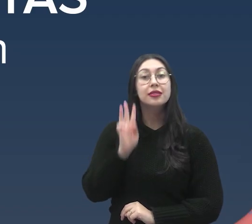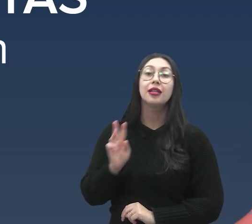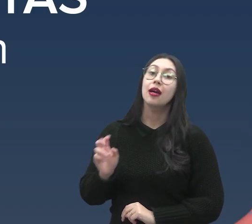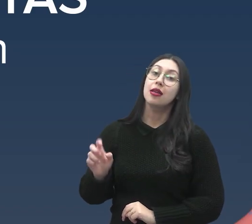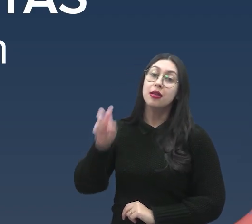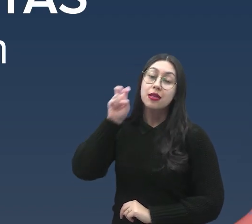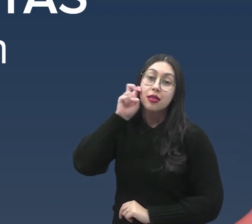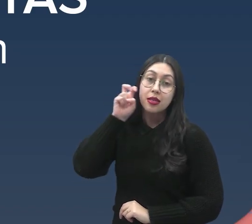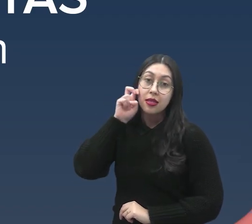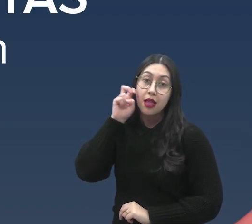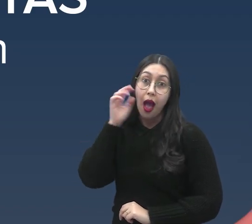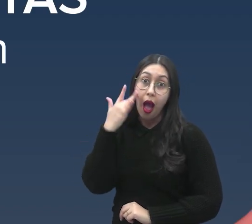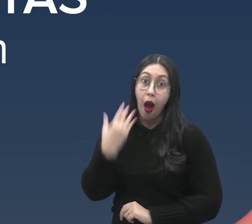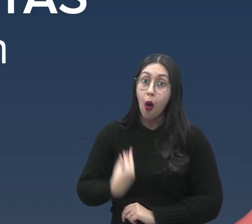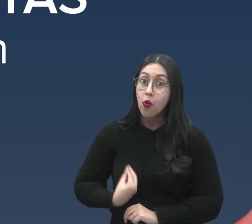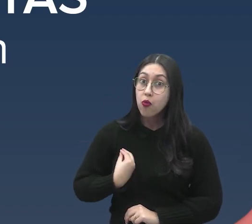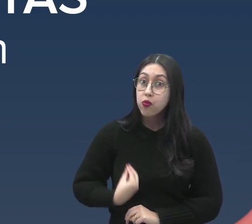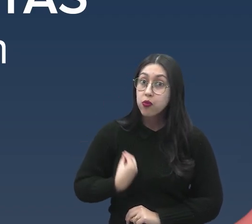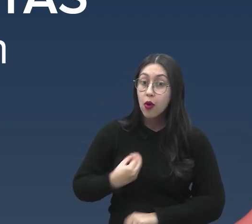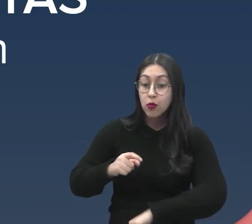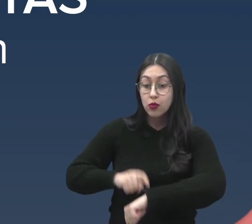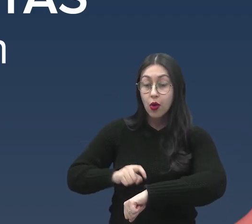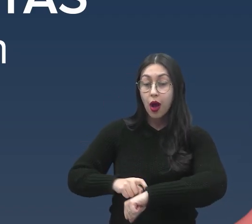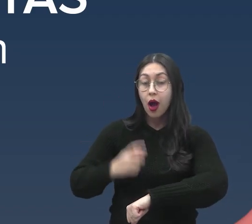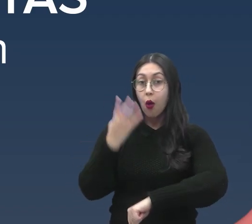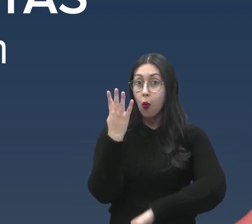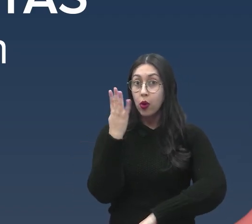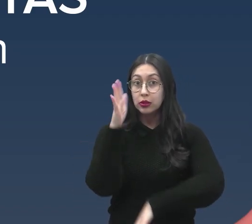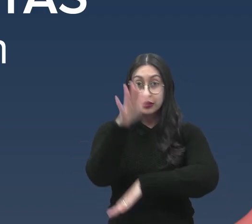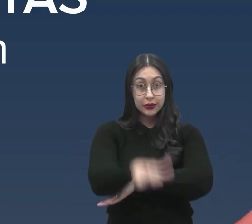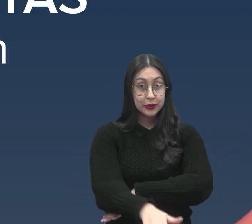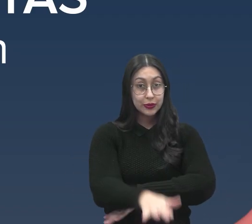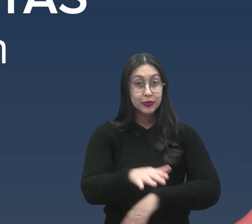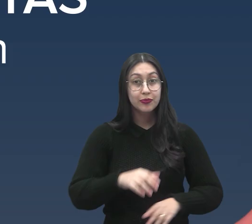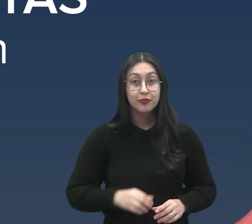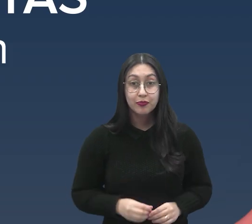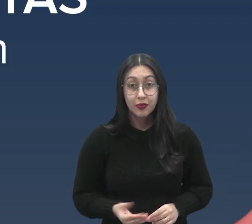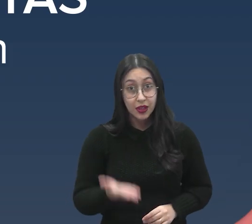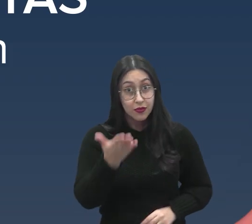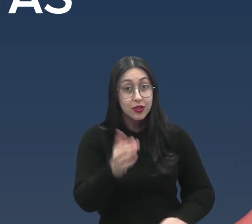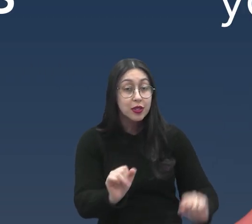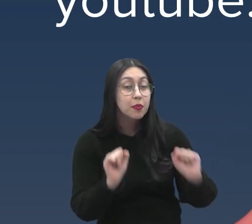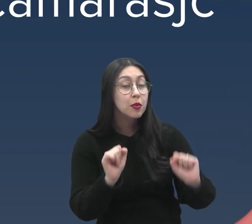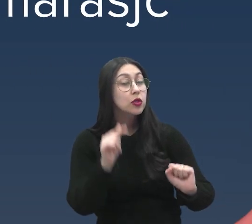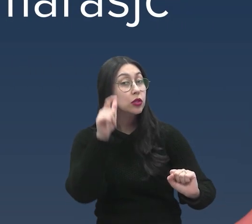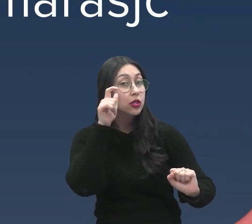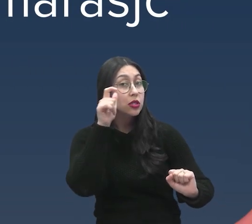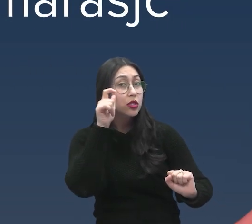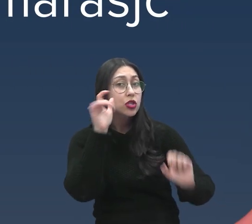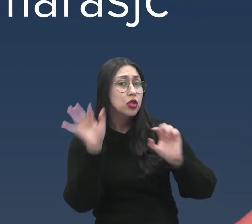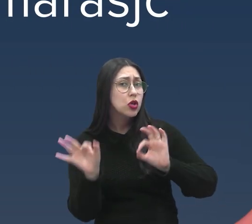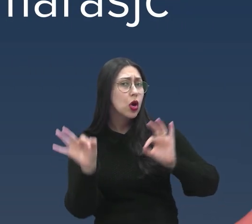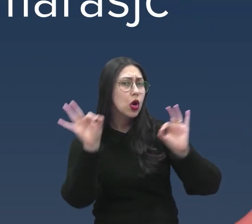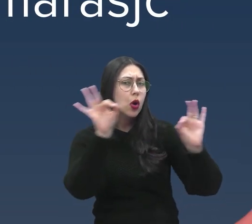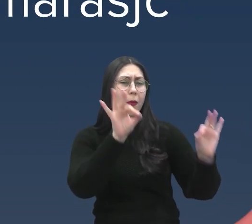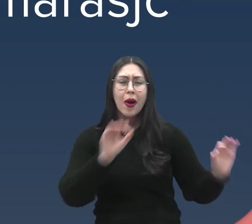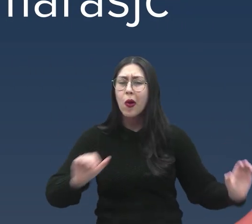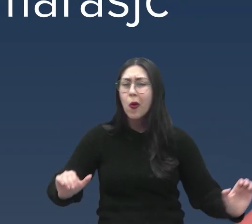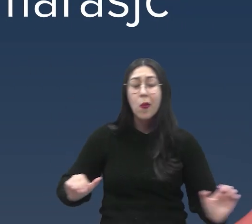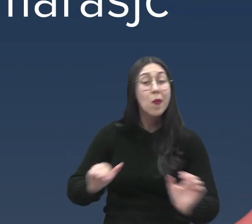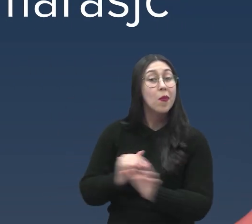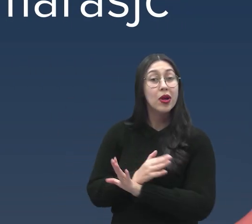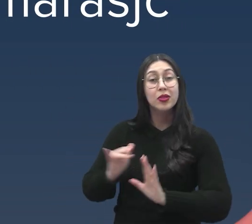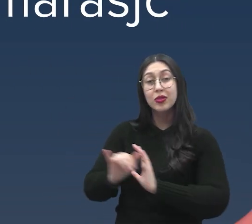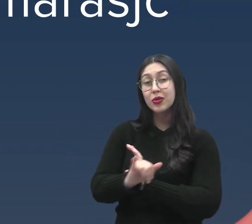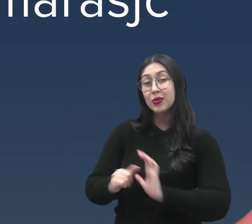as terças e quintas, com transmissão ao vivo a partir das 4 da tarde. Você pode acompanhar os trabalhos em